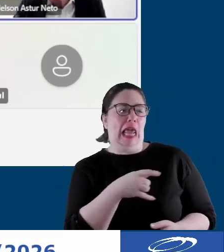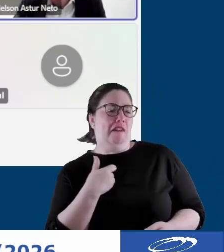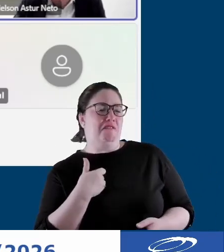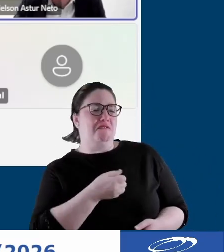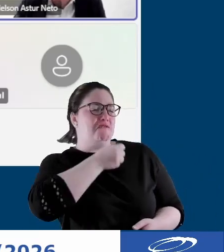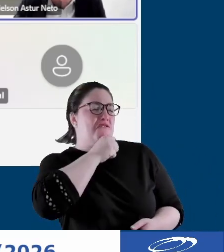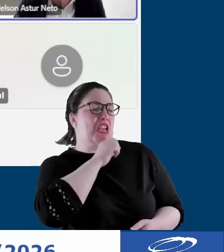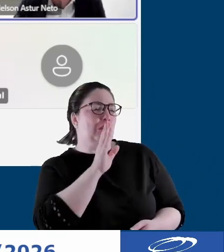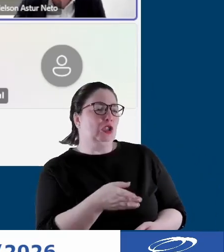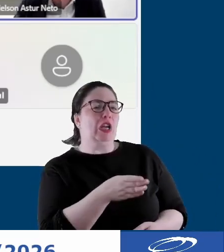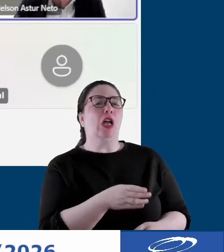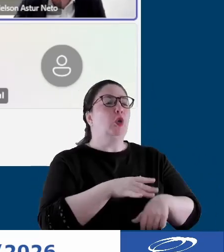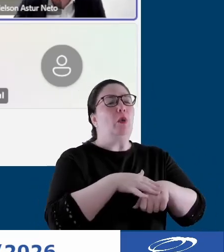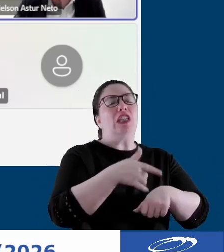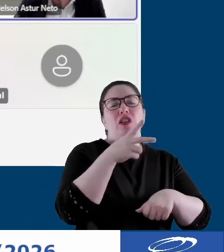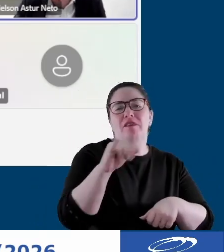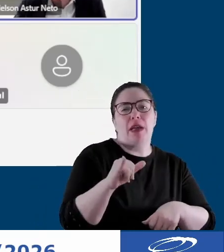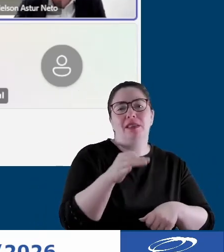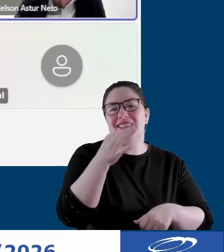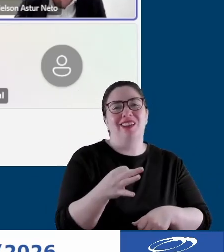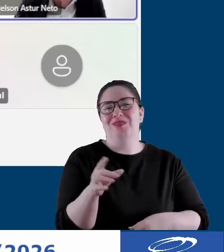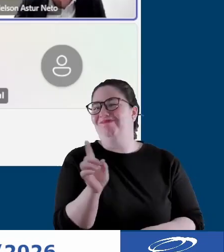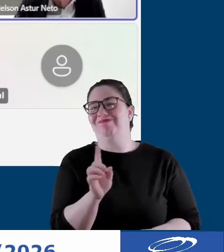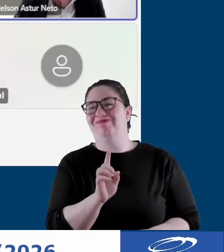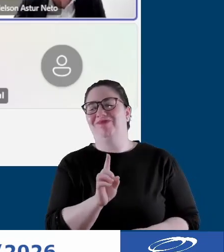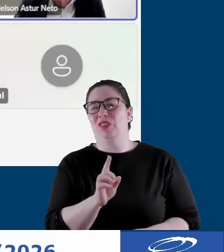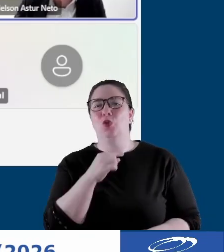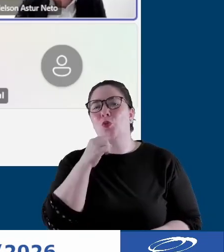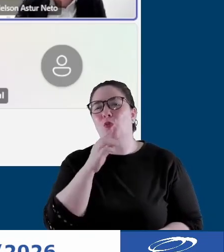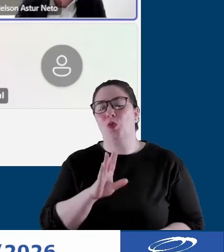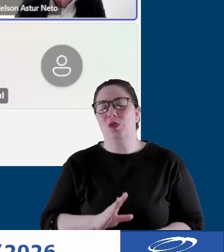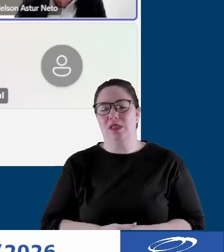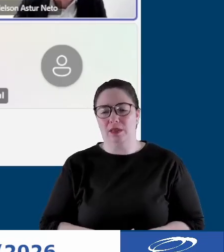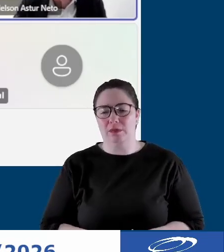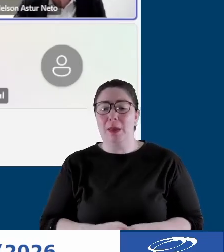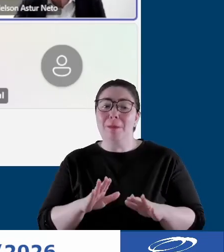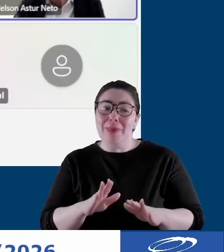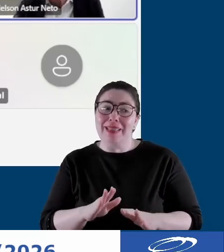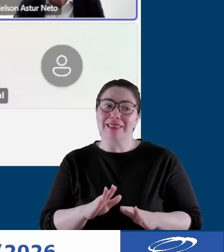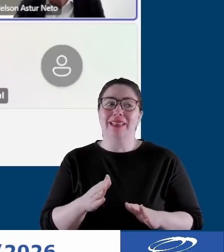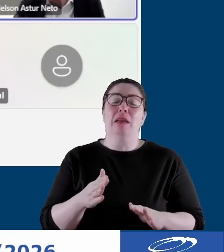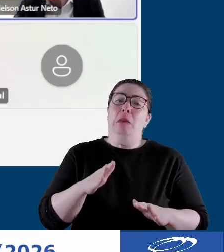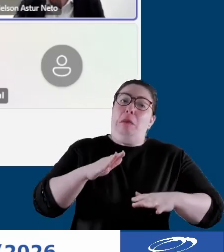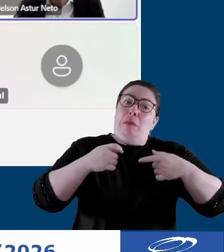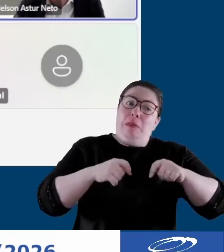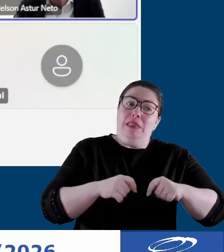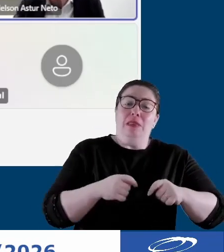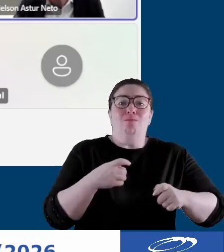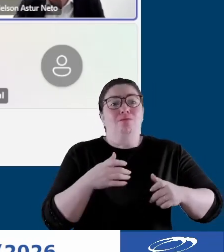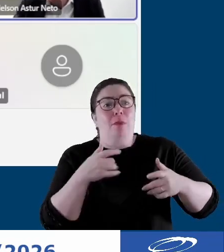as comorbidades que vêm junto com a idade mais avançada, isso sim pode levar a uma taxa maior